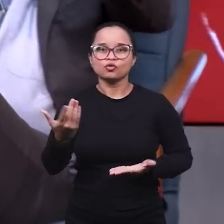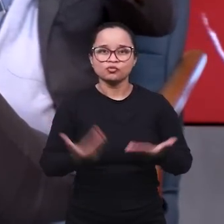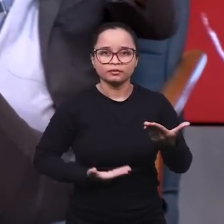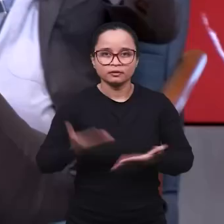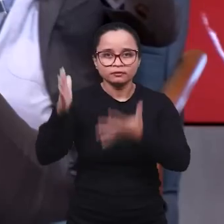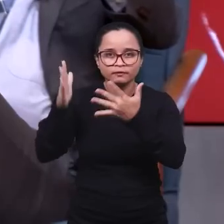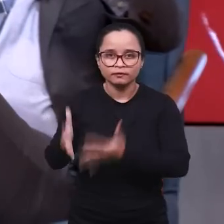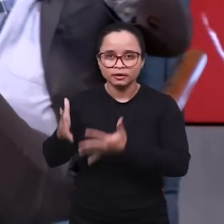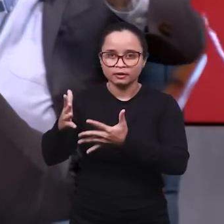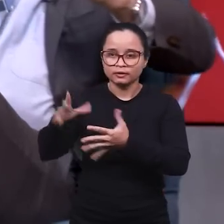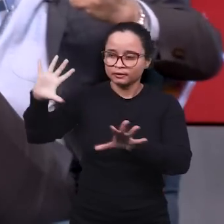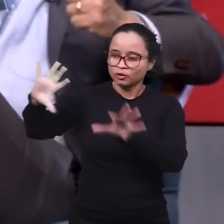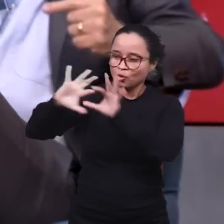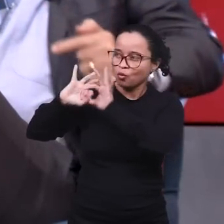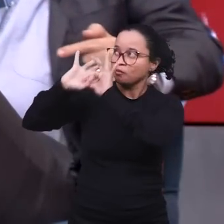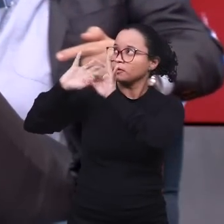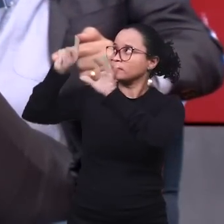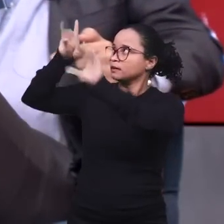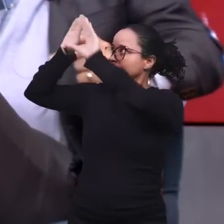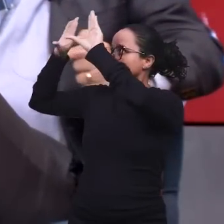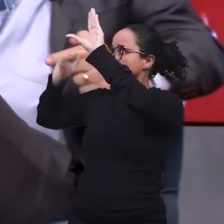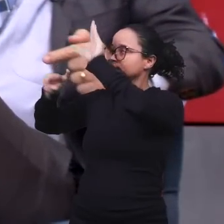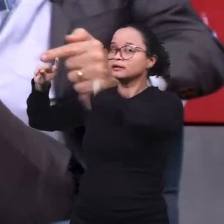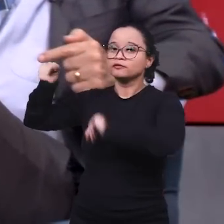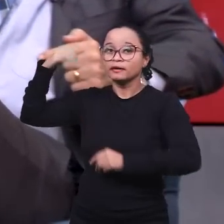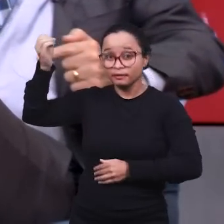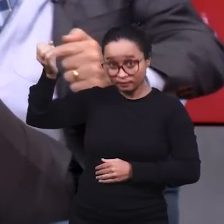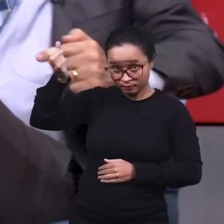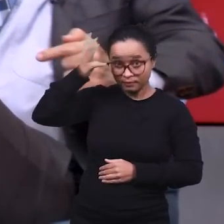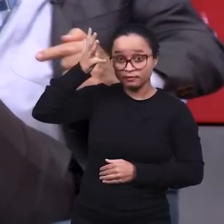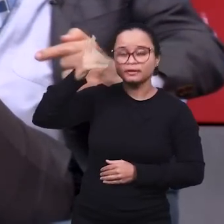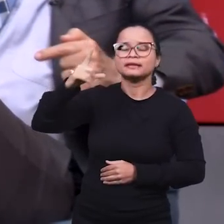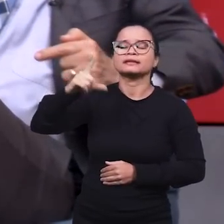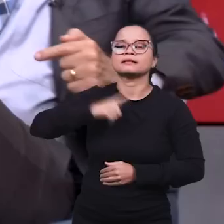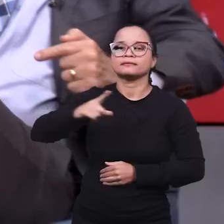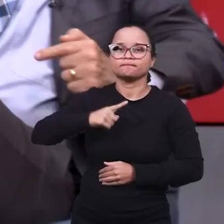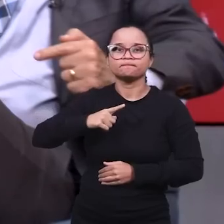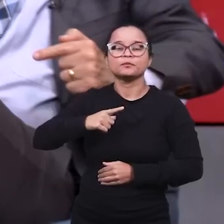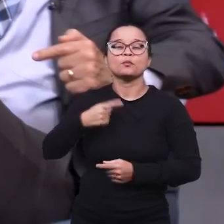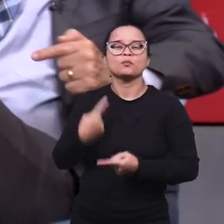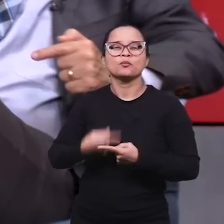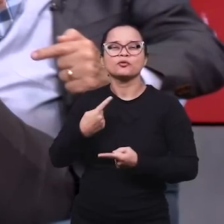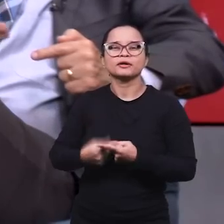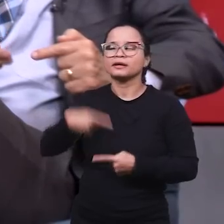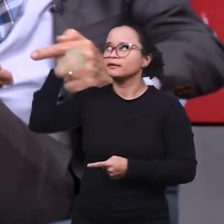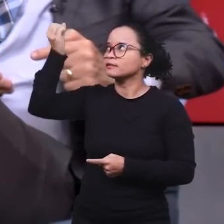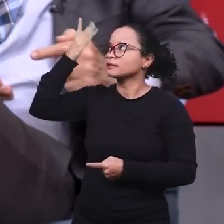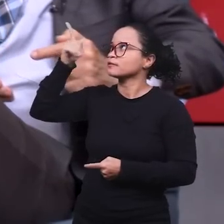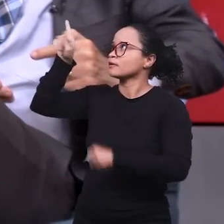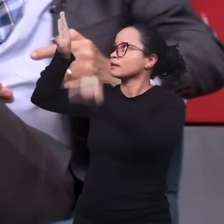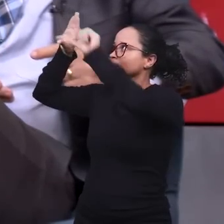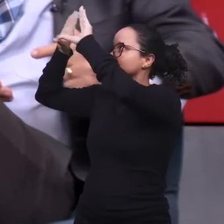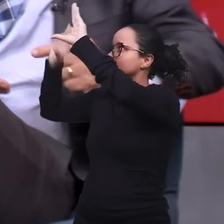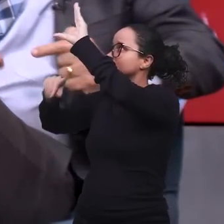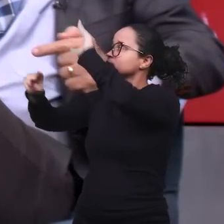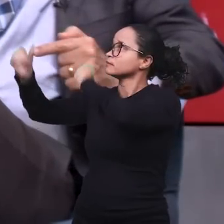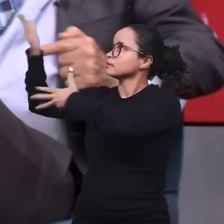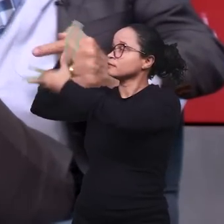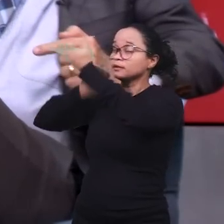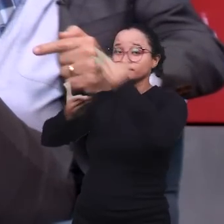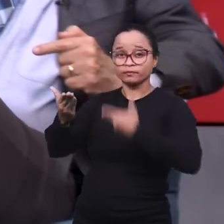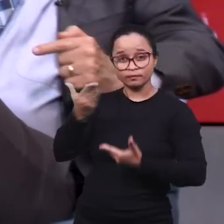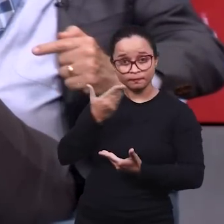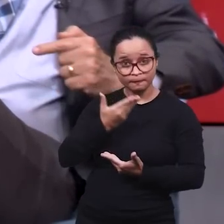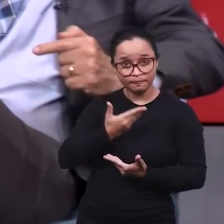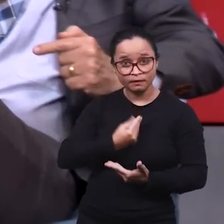à eternidade, ela tem a revelação, que a revelação vem da eternidade para a igreja e